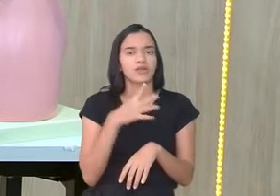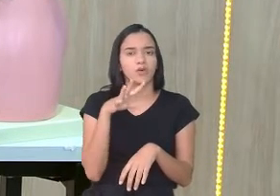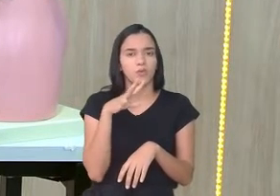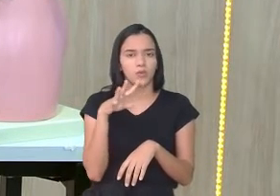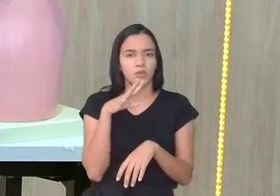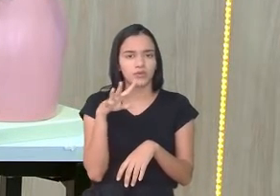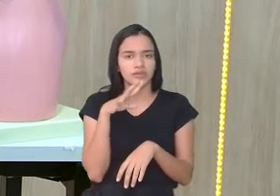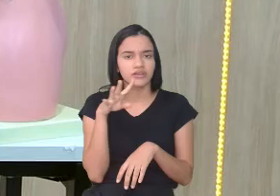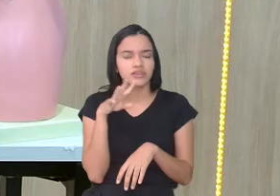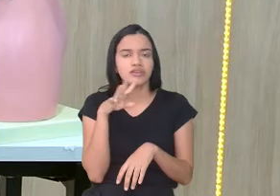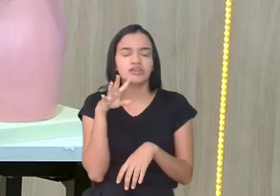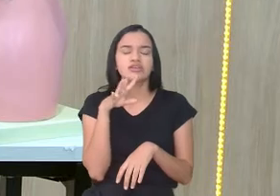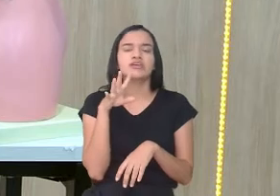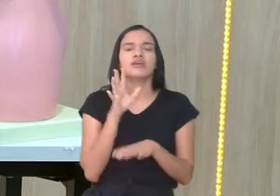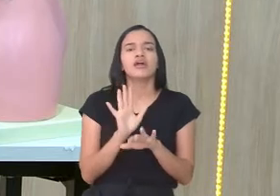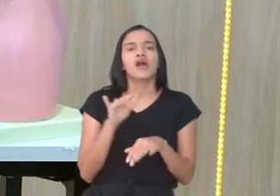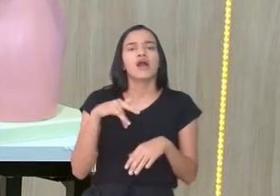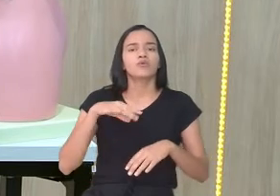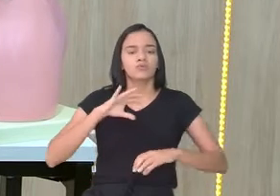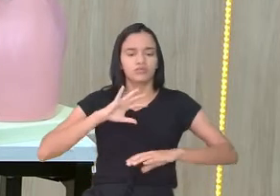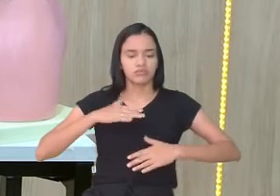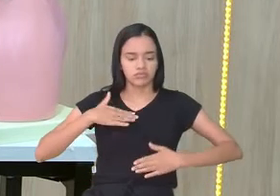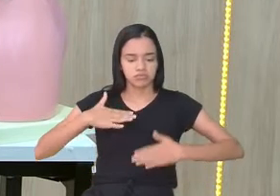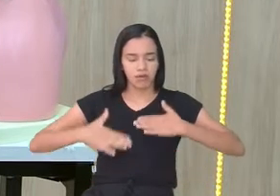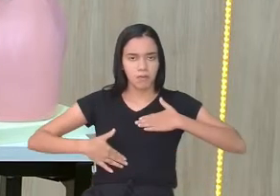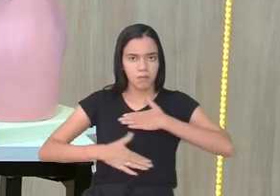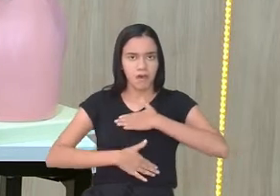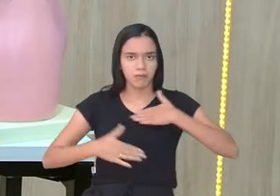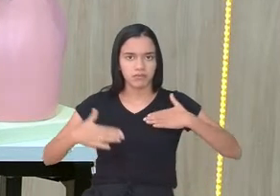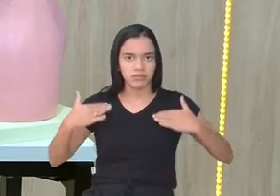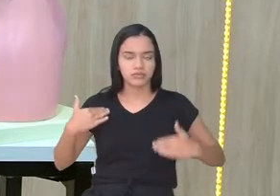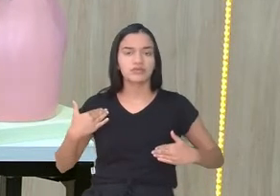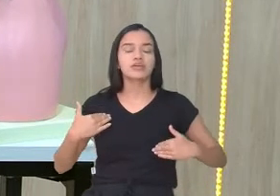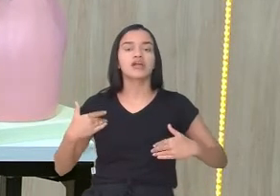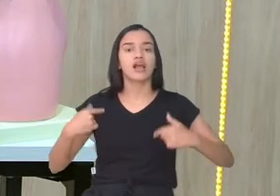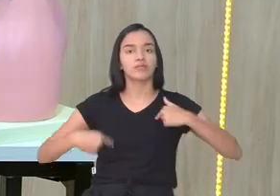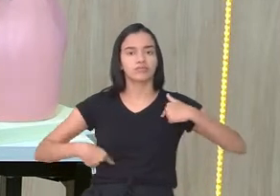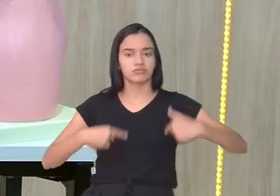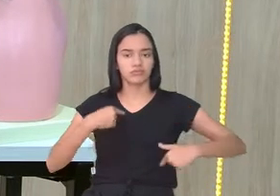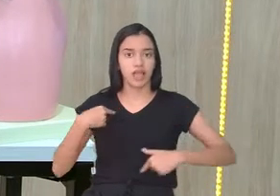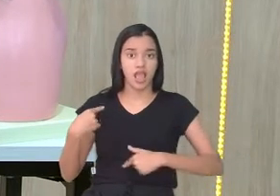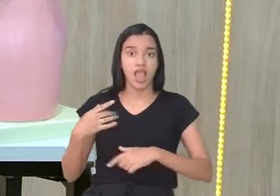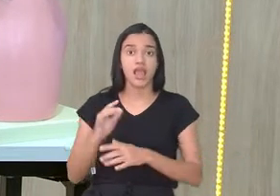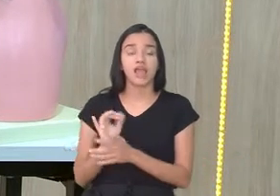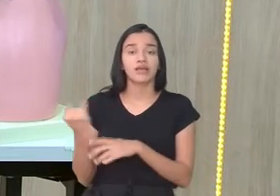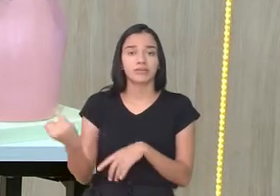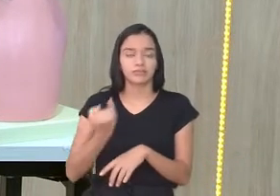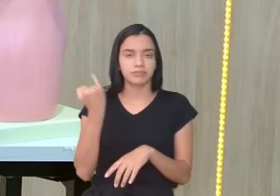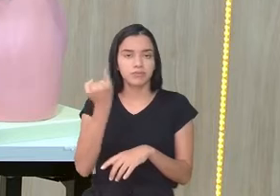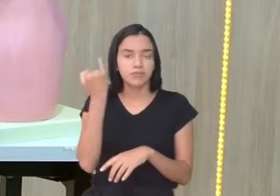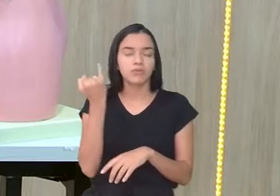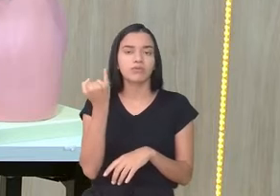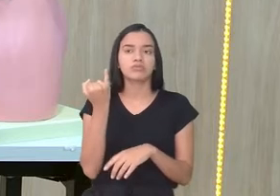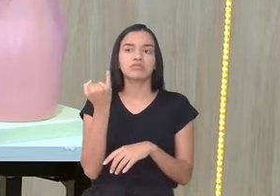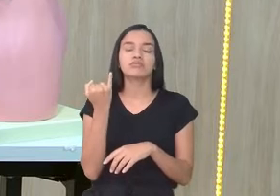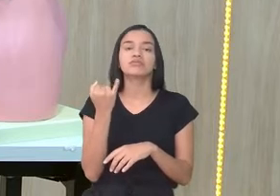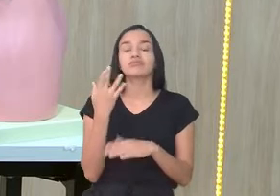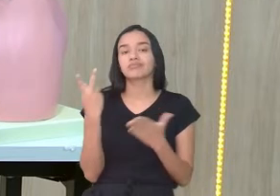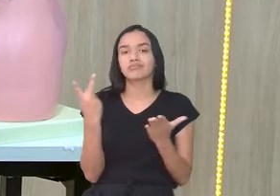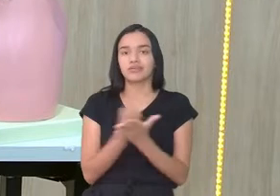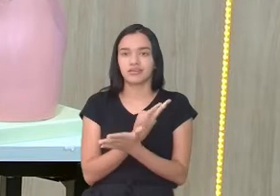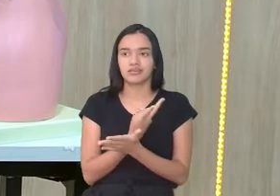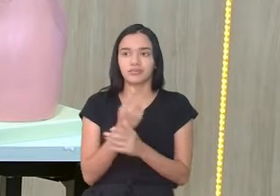os órgãos do nosso corpo, como ele funciona e como é importante o sinal de alerta se estiver alguma coisa